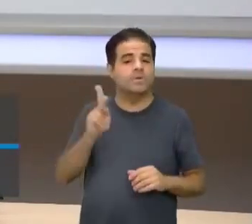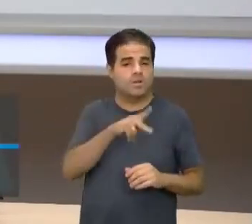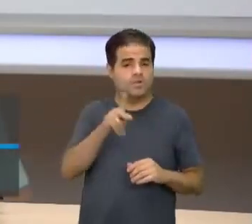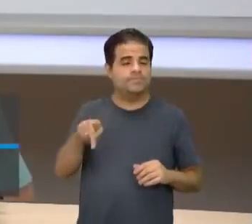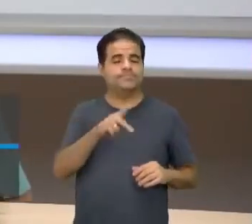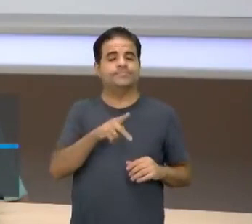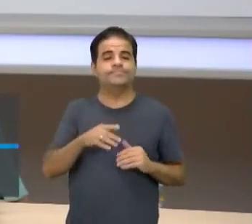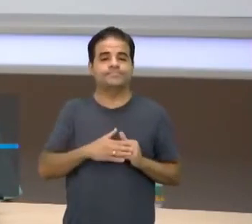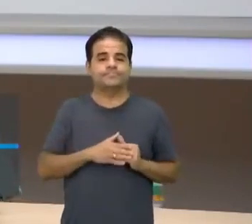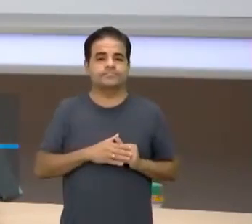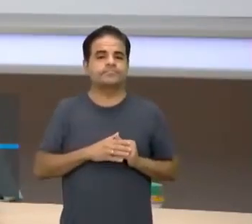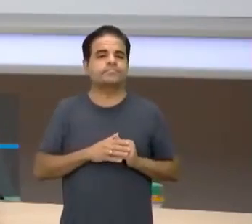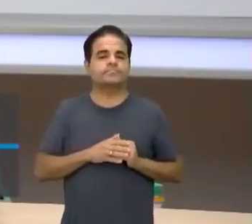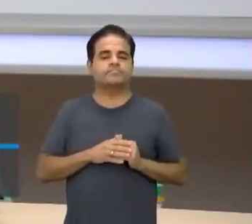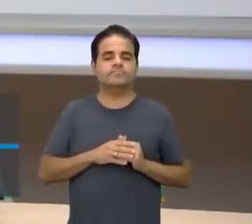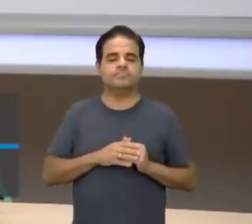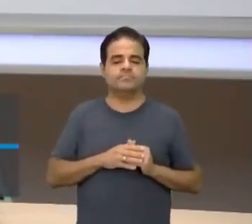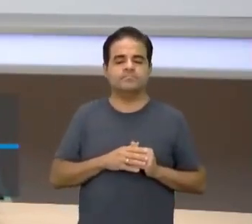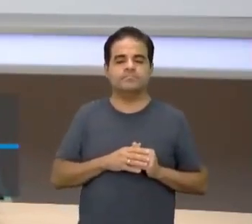Professor